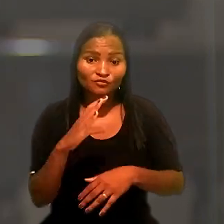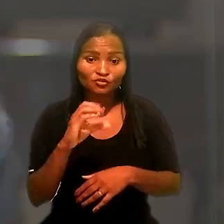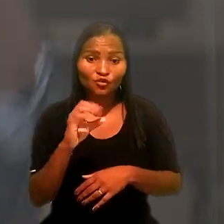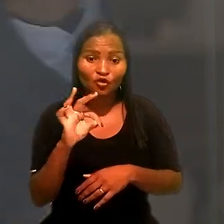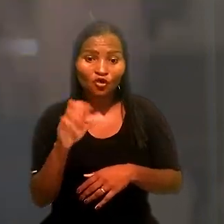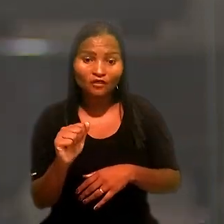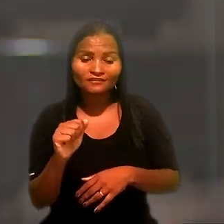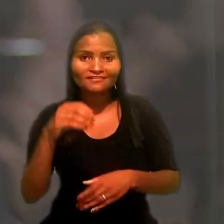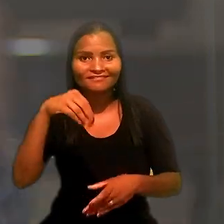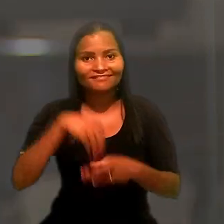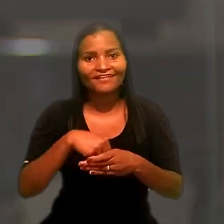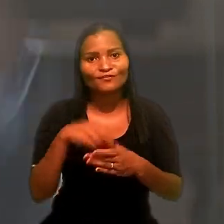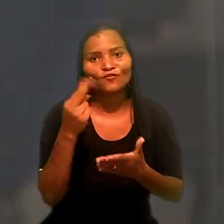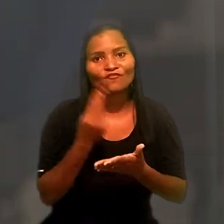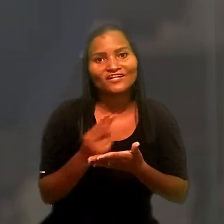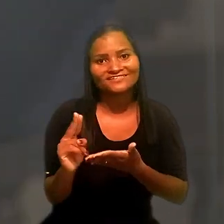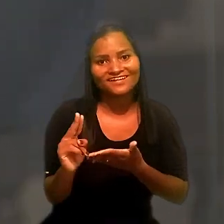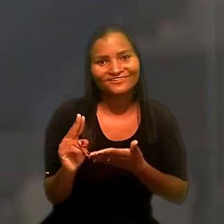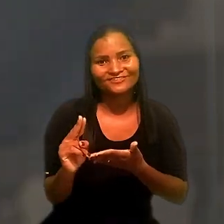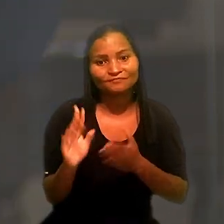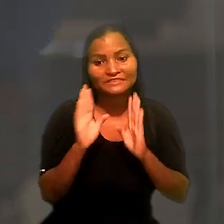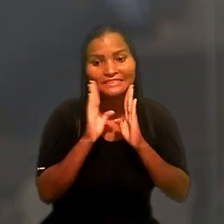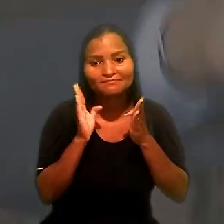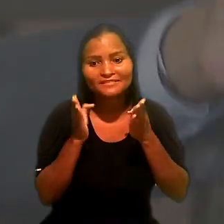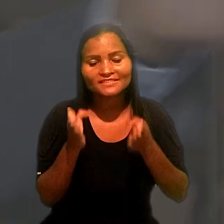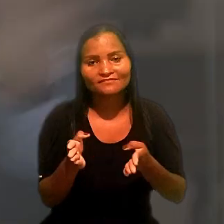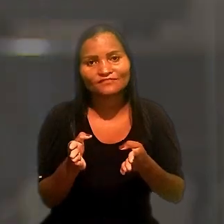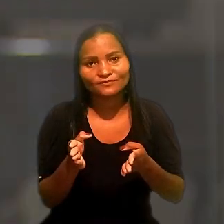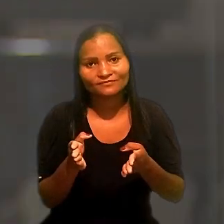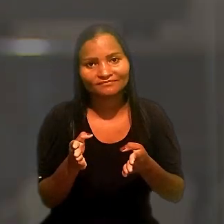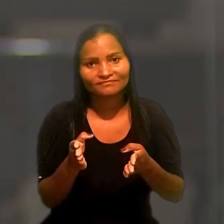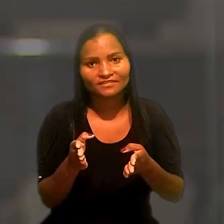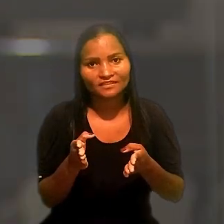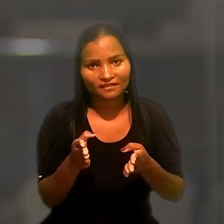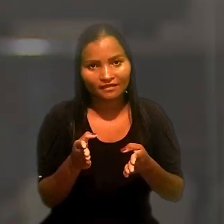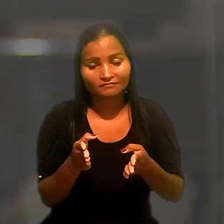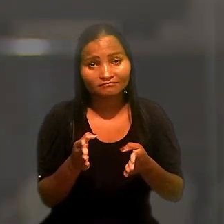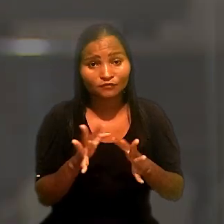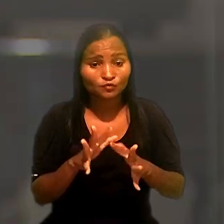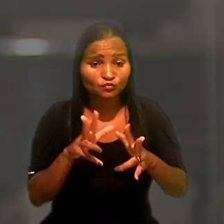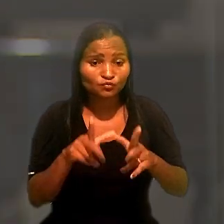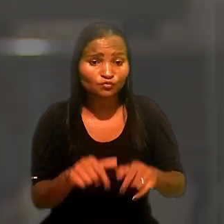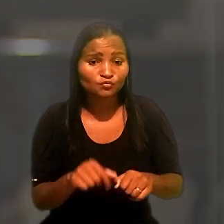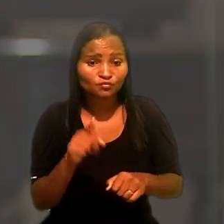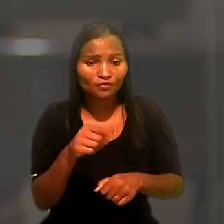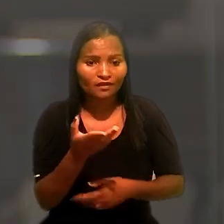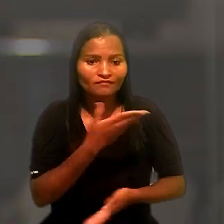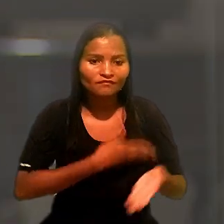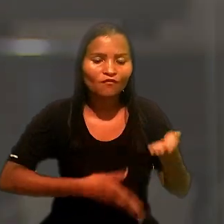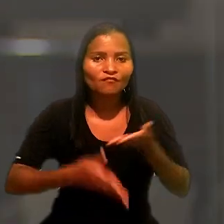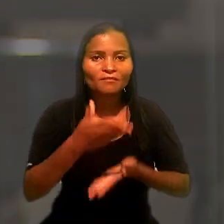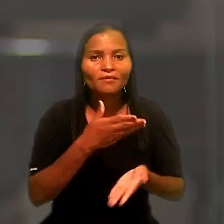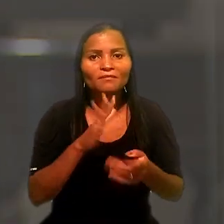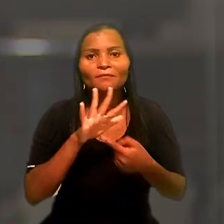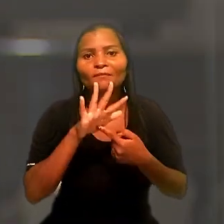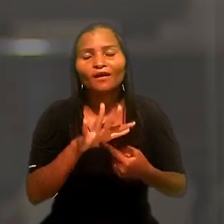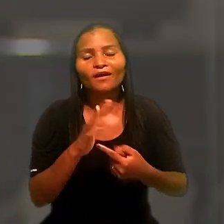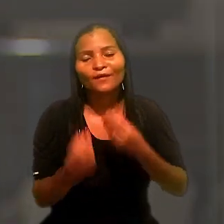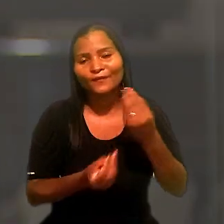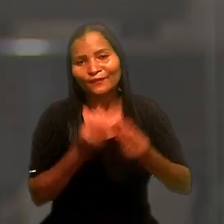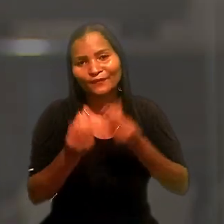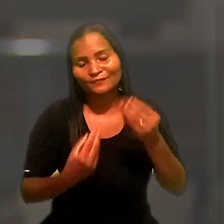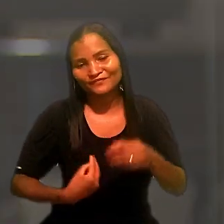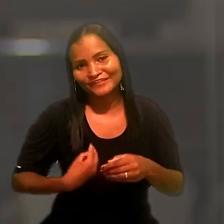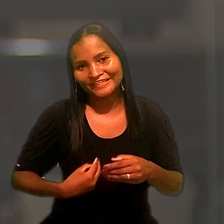de cotas dentro da universidade, especificamente da UNB. Isso tudo é envolvimento para lhe mostrar como é que a